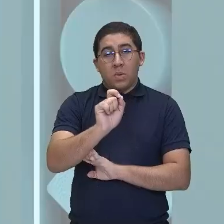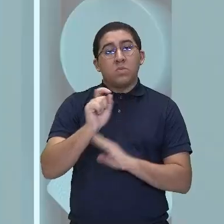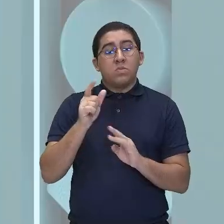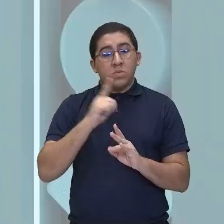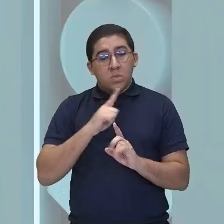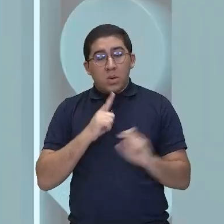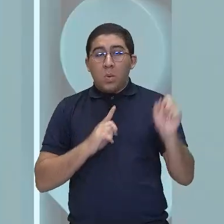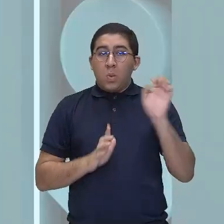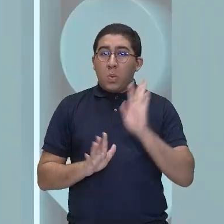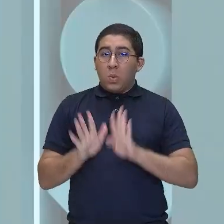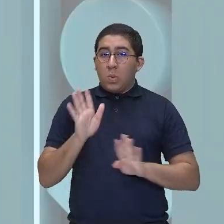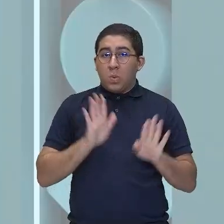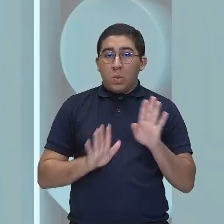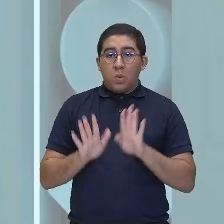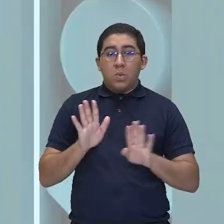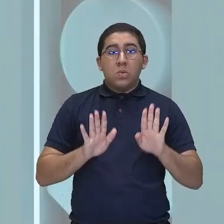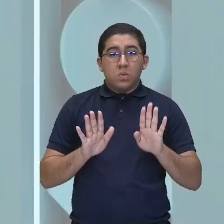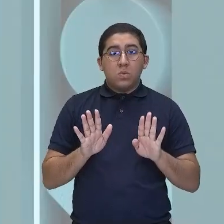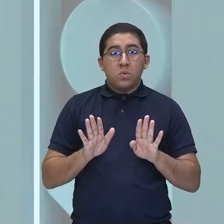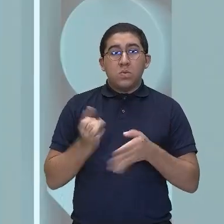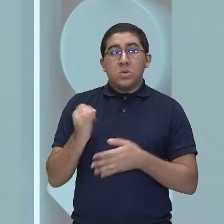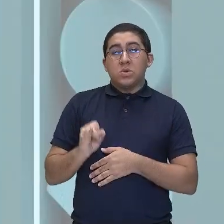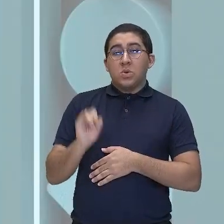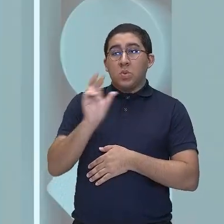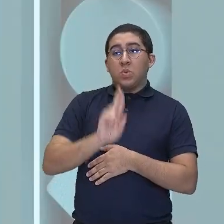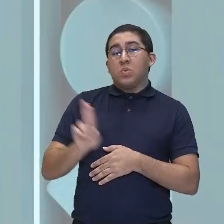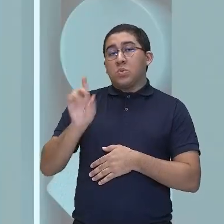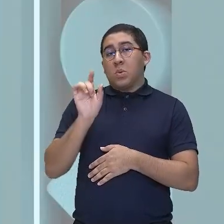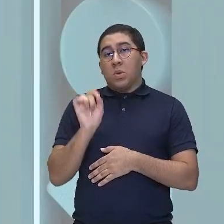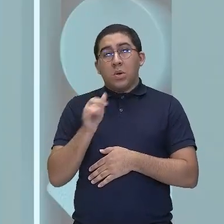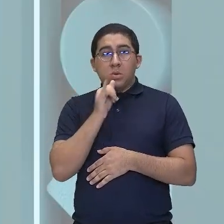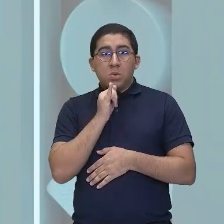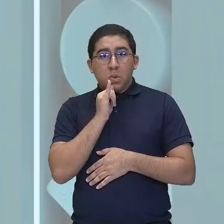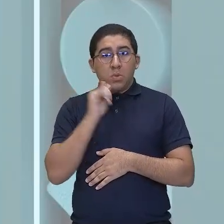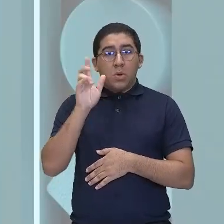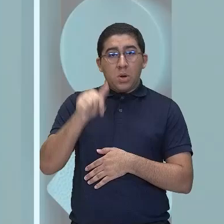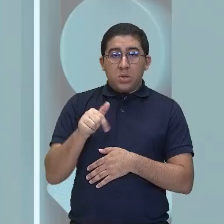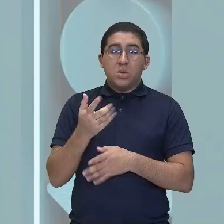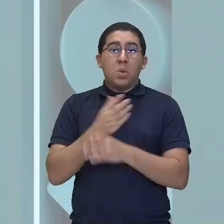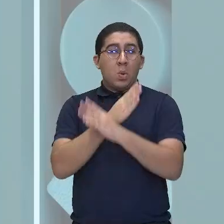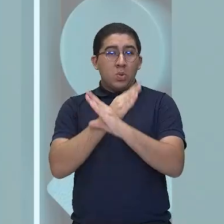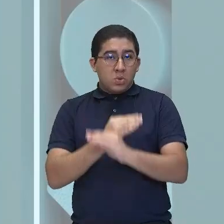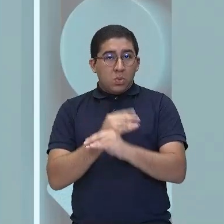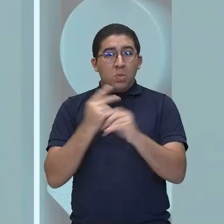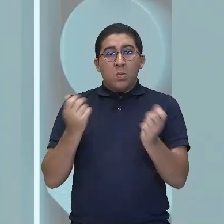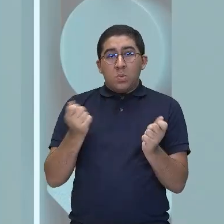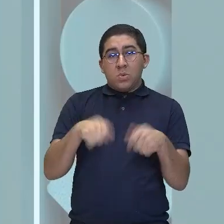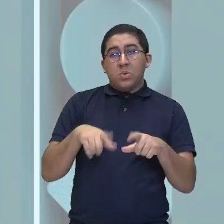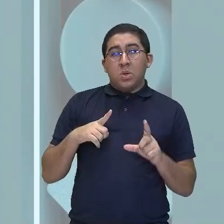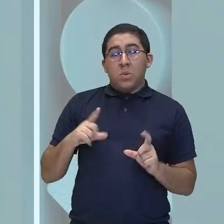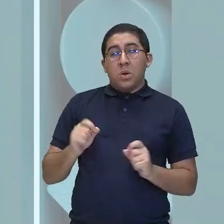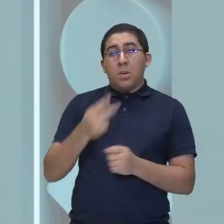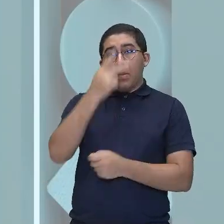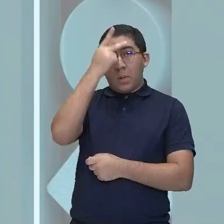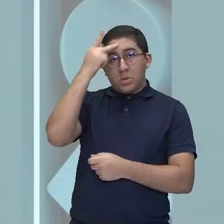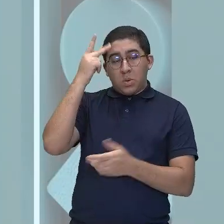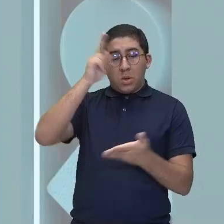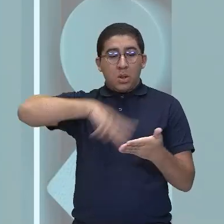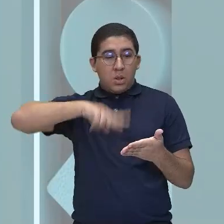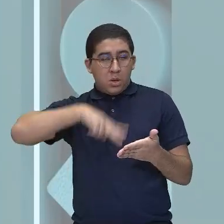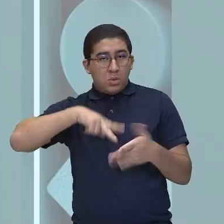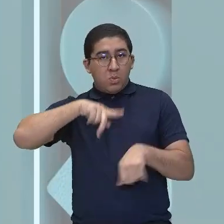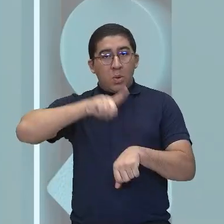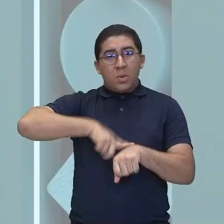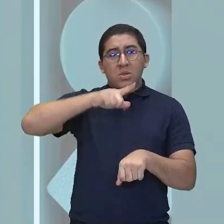muito cuidado, né, ao utilizar essas conjunções para justamente o leitor, no momento de